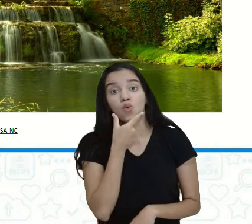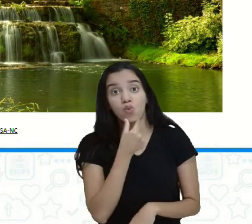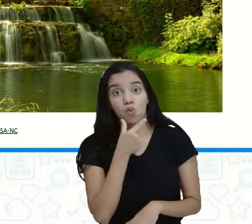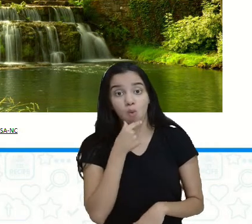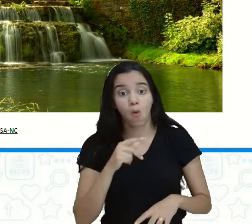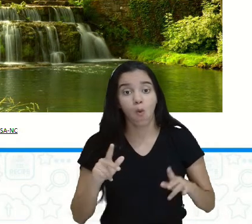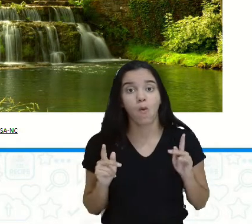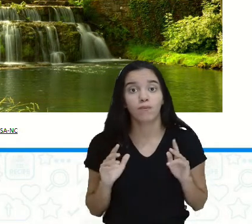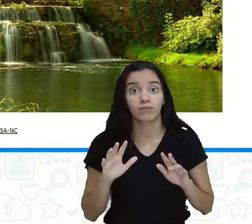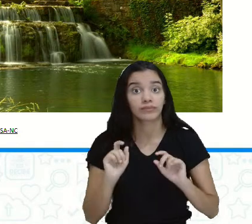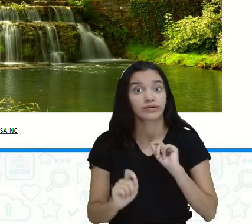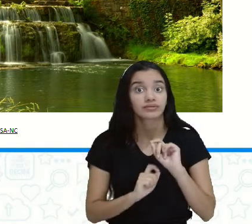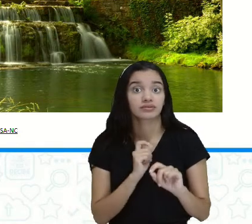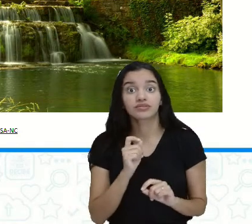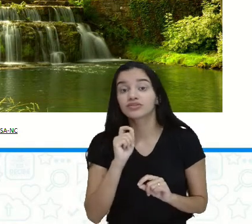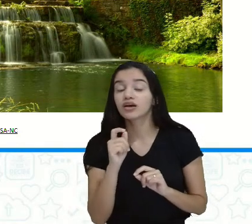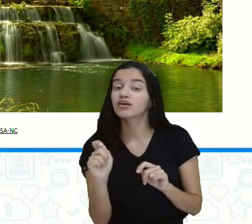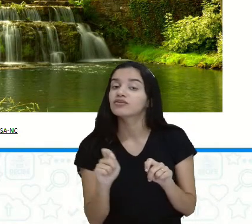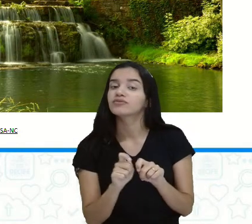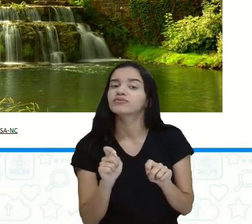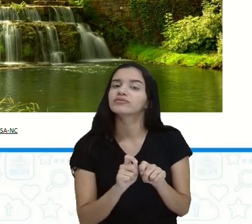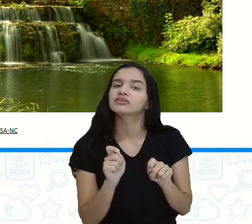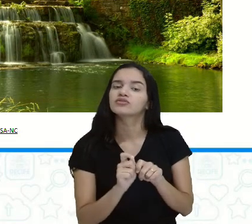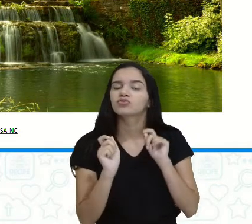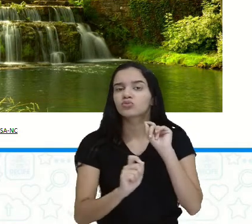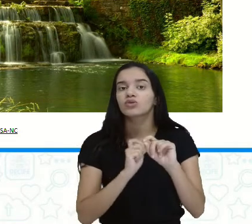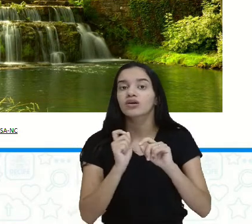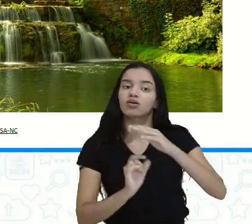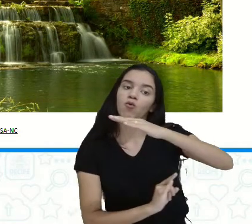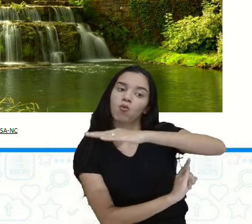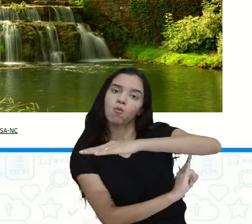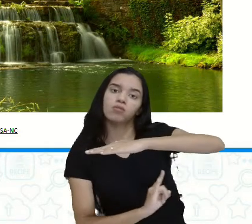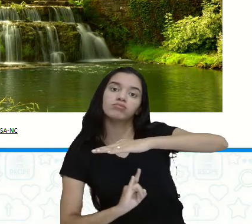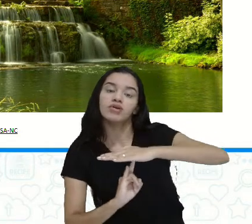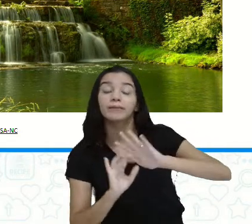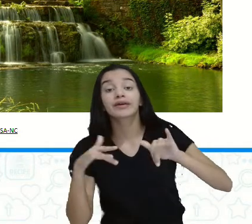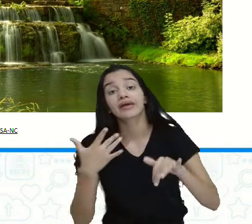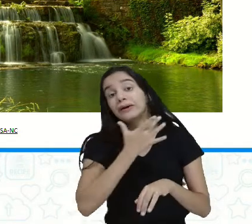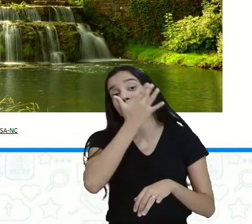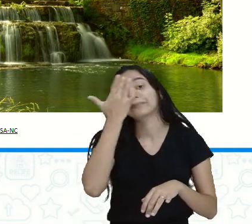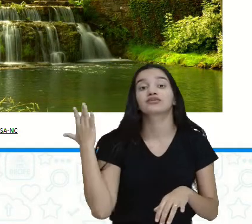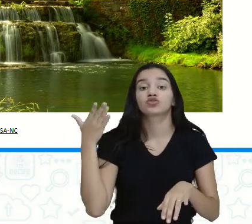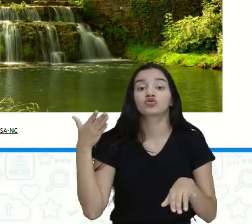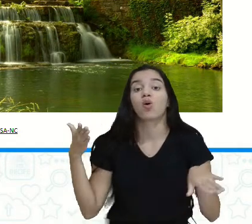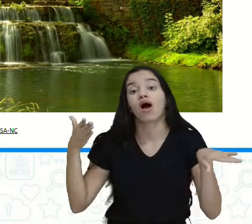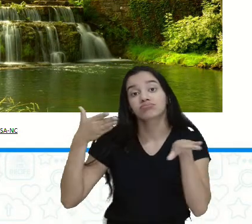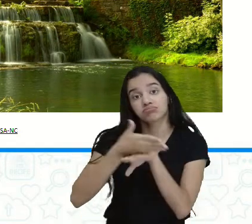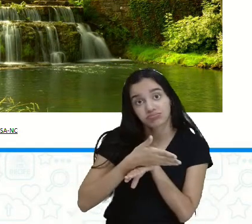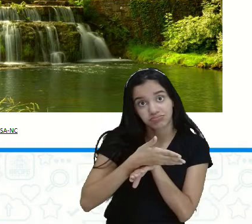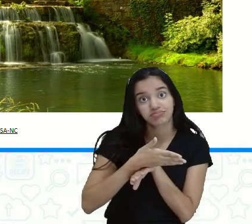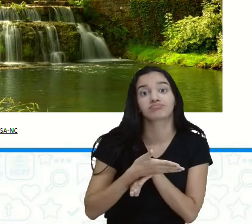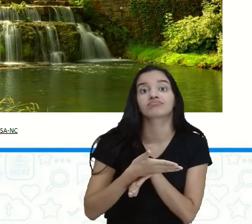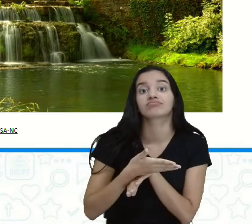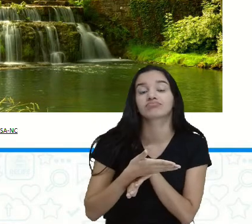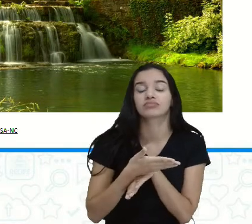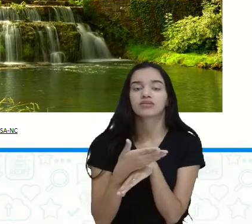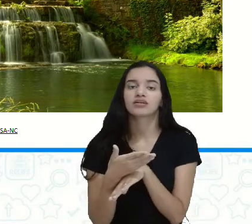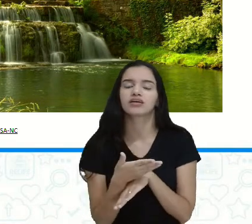introduziu alguma coisa ali, ele colocou um elemento, ele colocou uma ponte, para que as pessoas pudessem passar de um lado para outro.